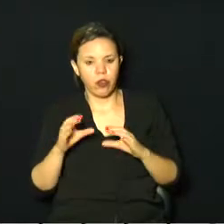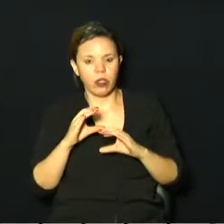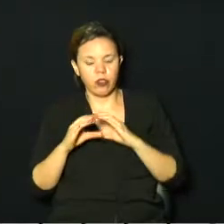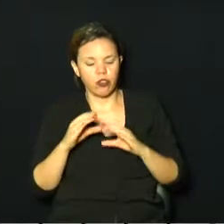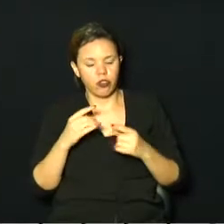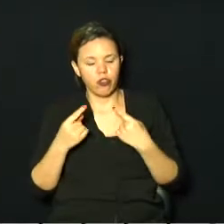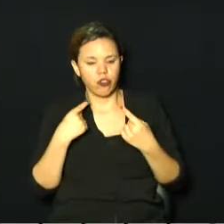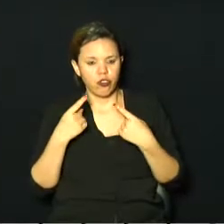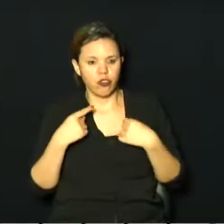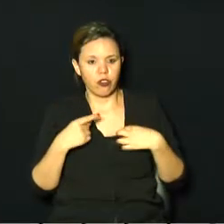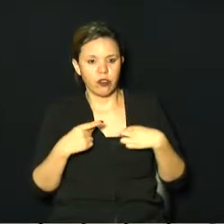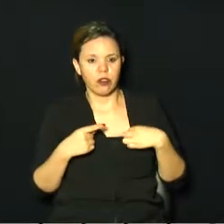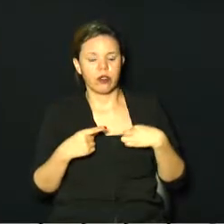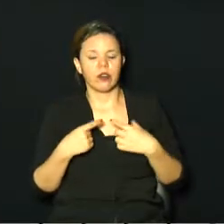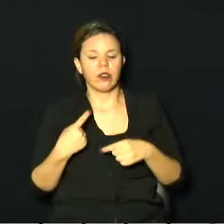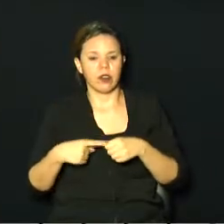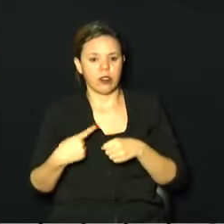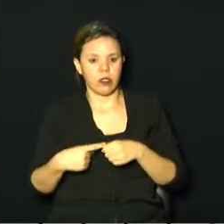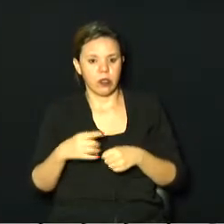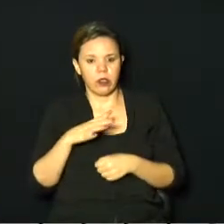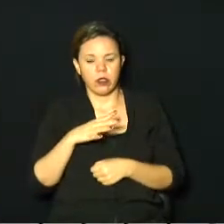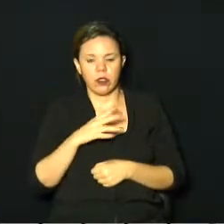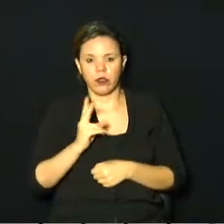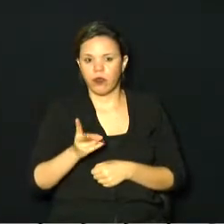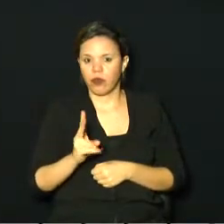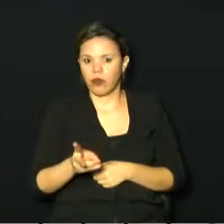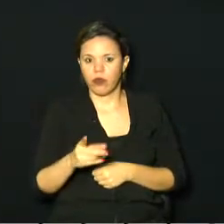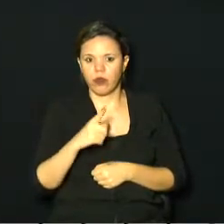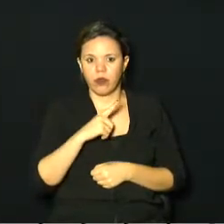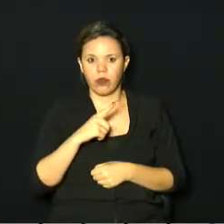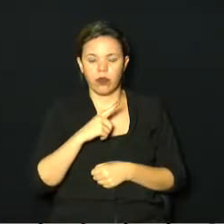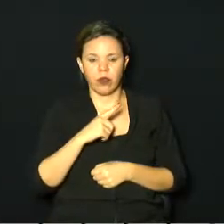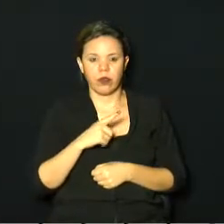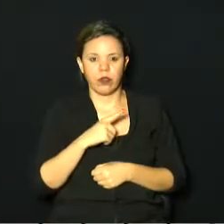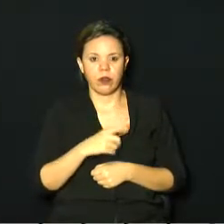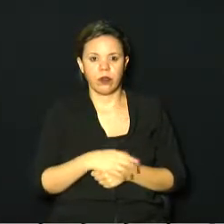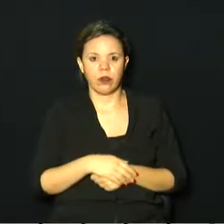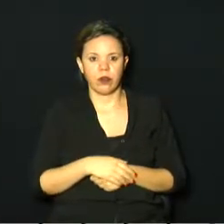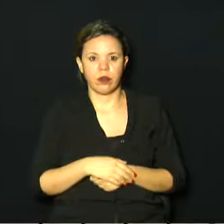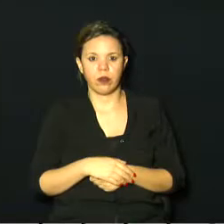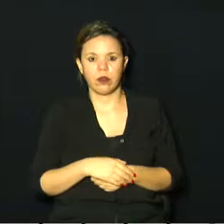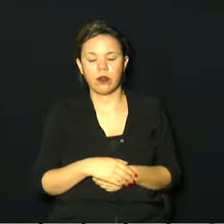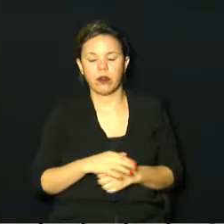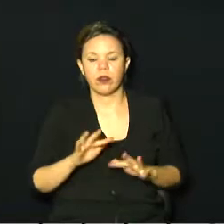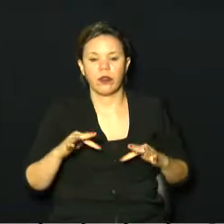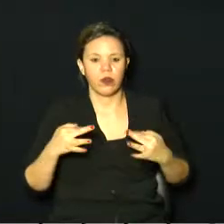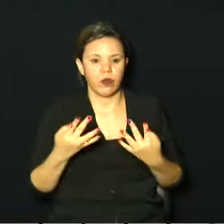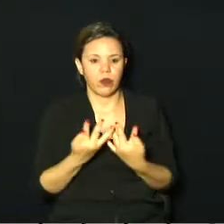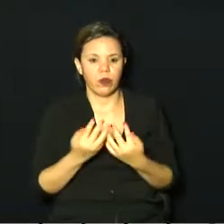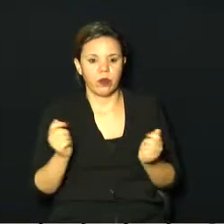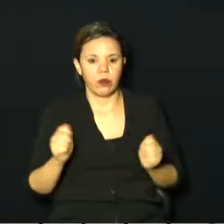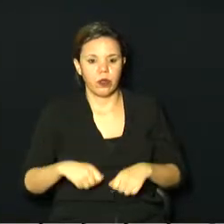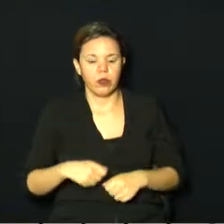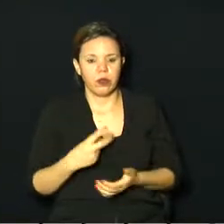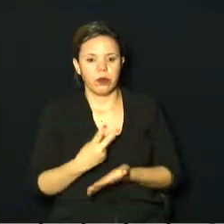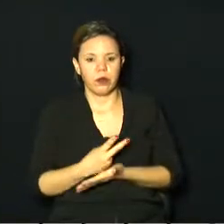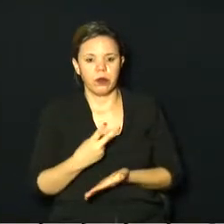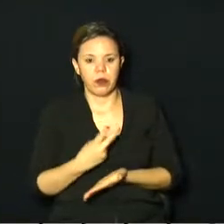o município possa continuar buscando caminhos para que essas famílias possam